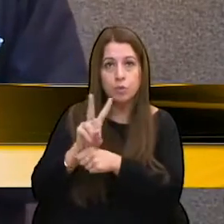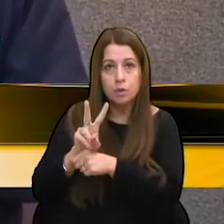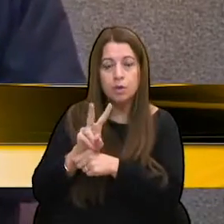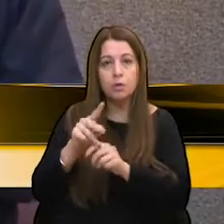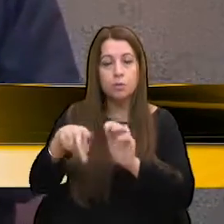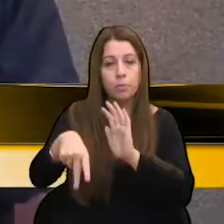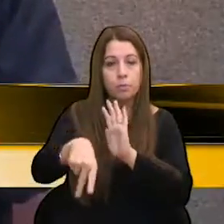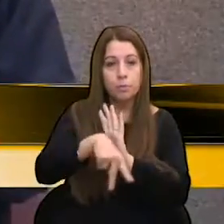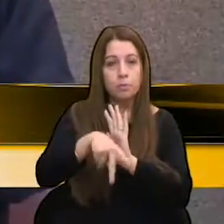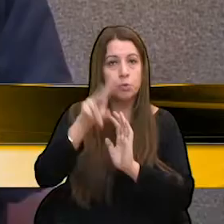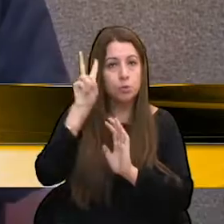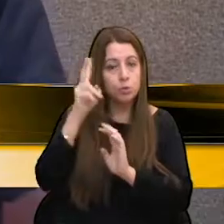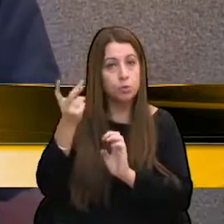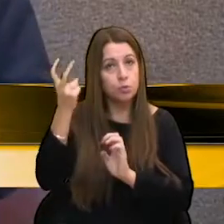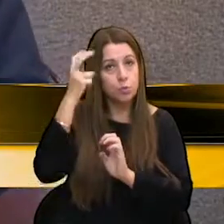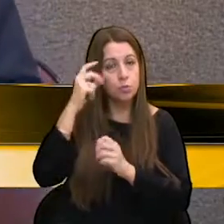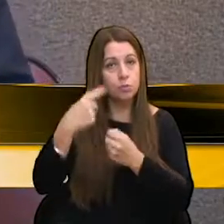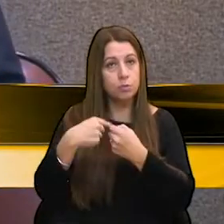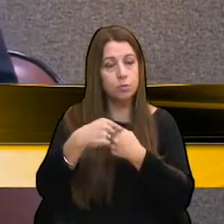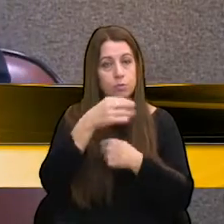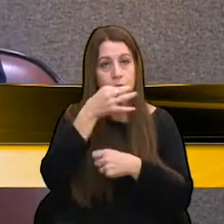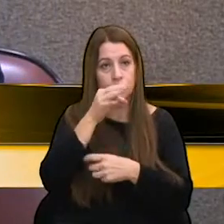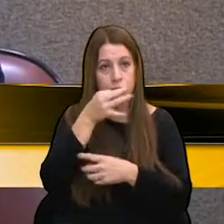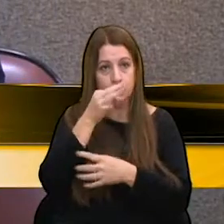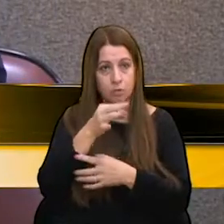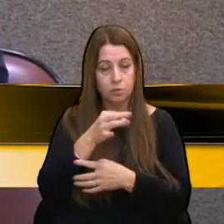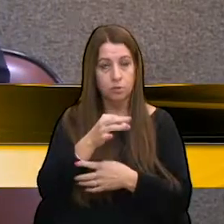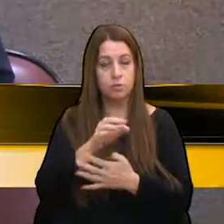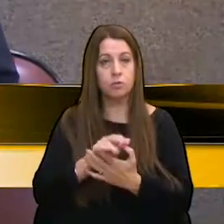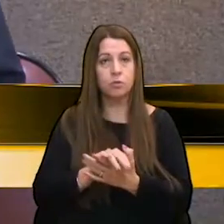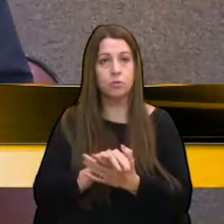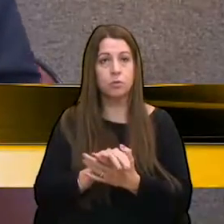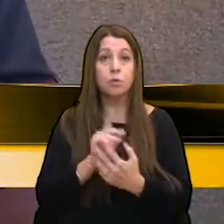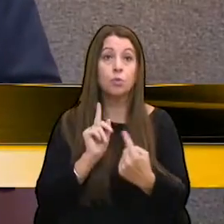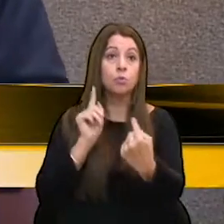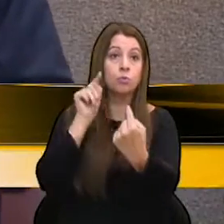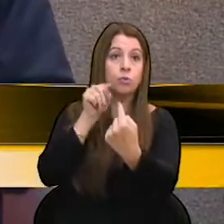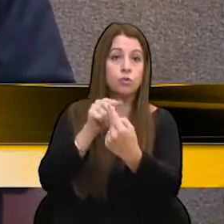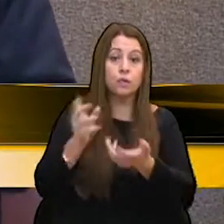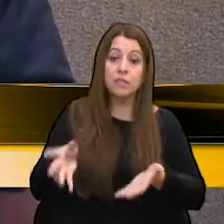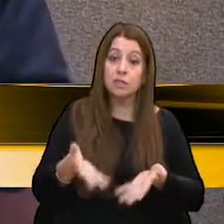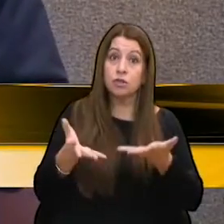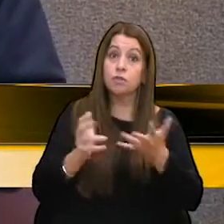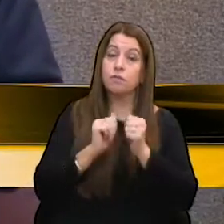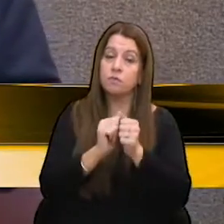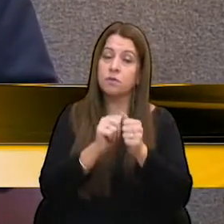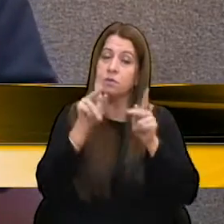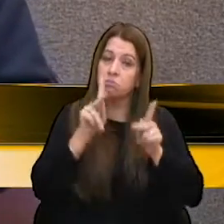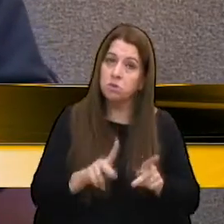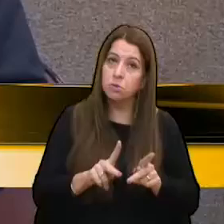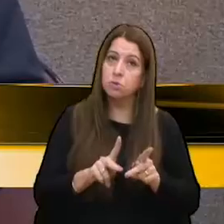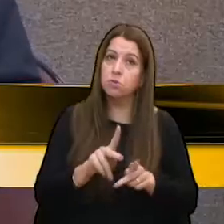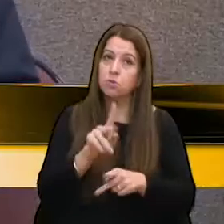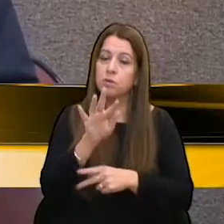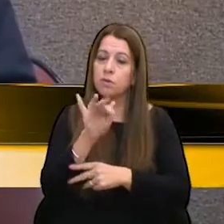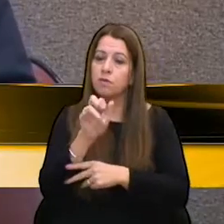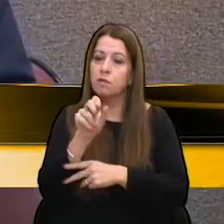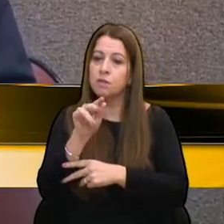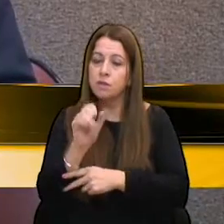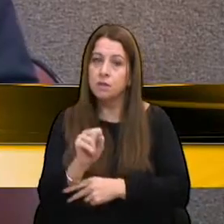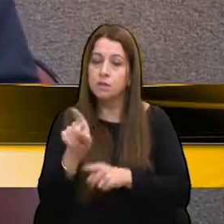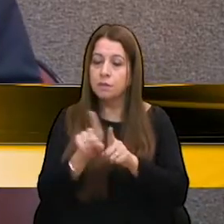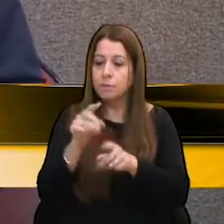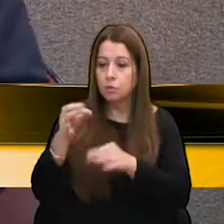do patrimônio histórico e cultural do município de Caxias do Sul, com o objetivo de incentivar as pessoas físicas e